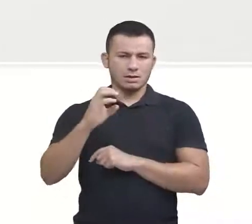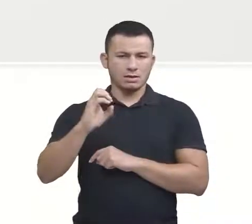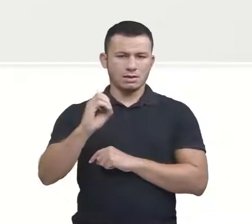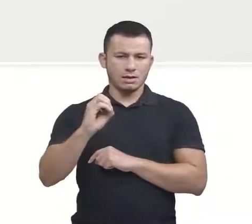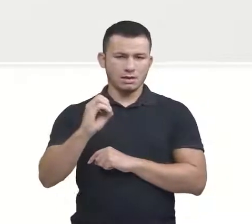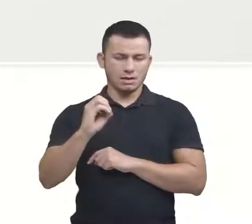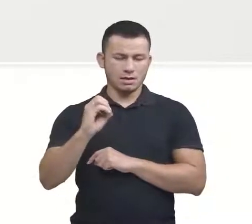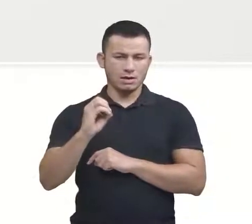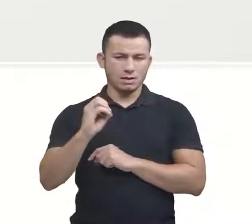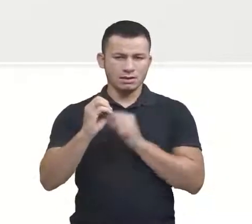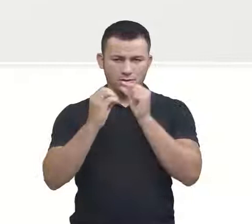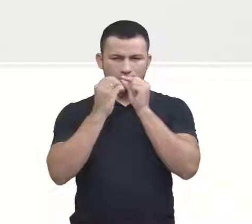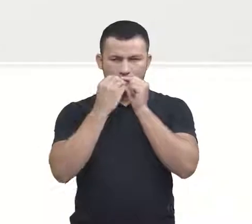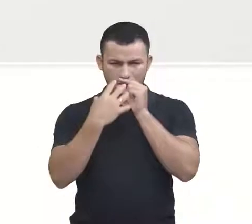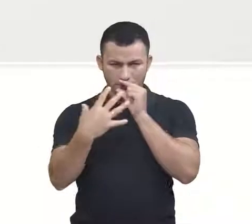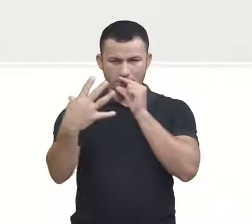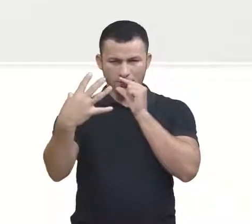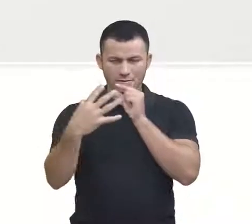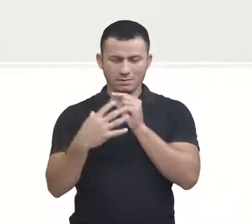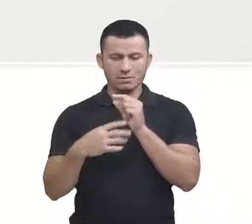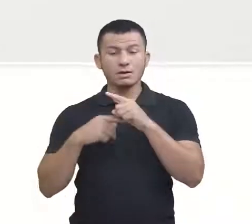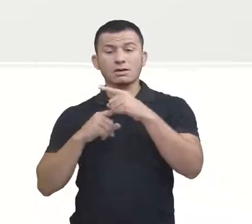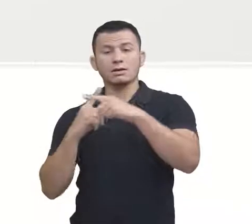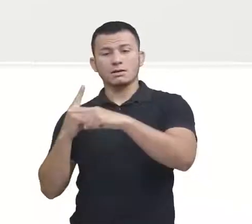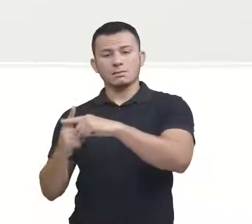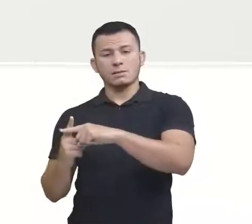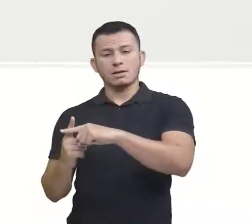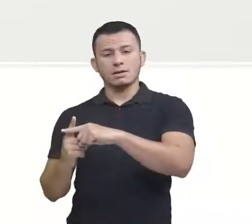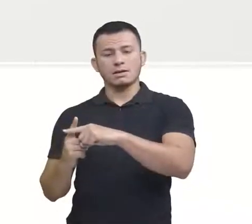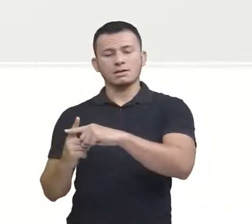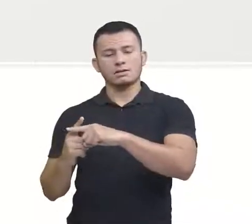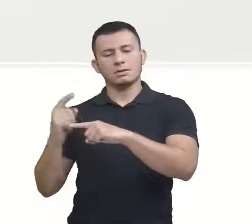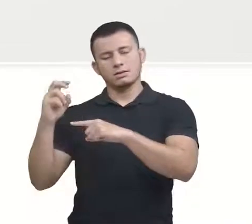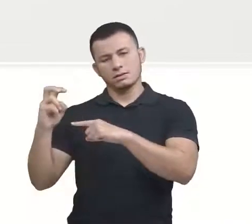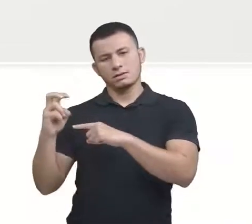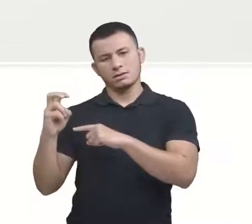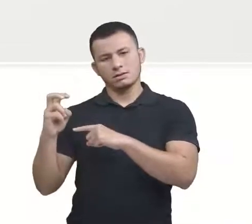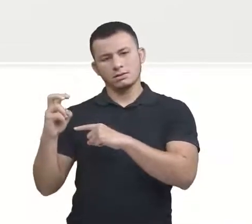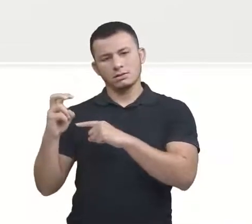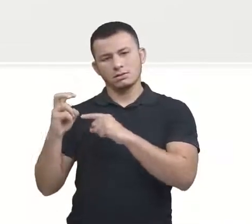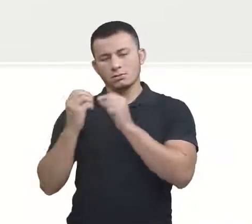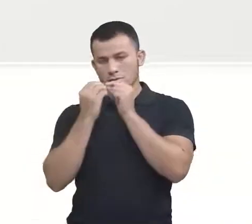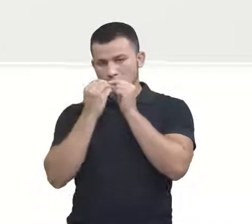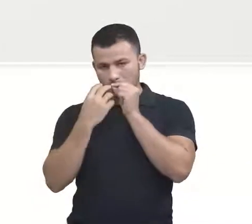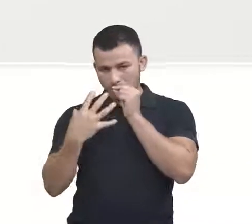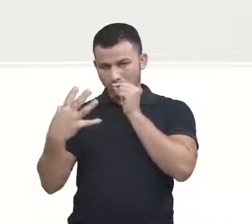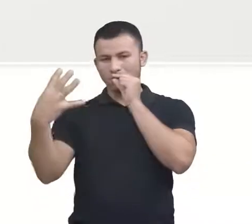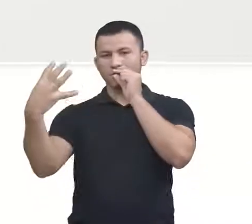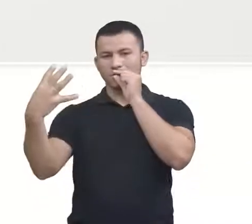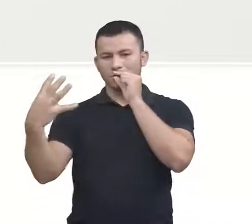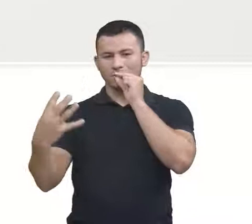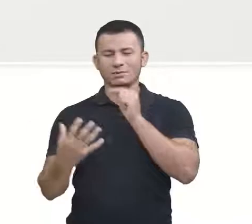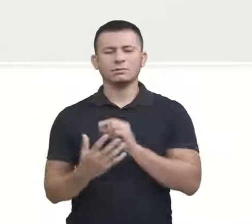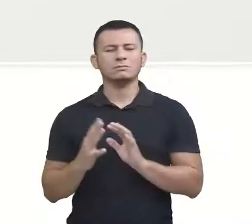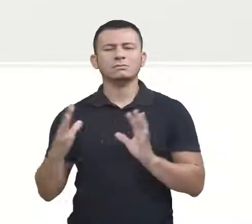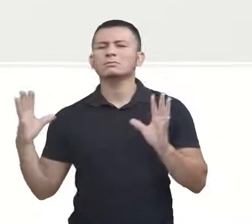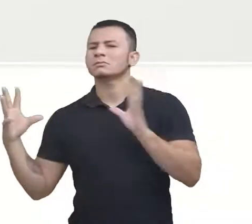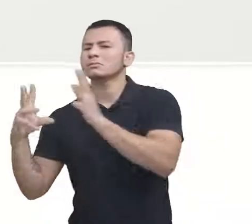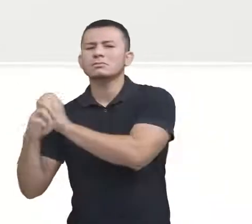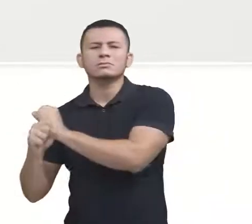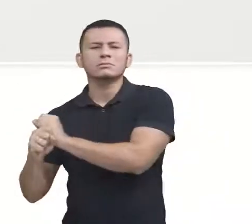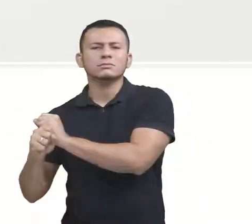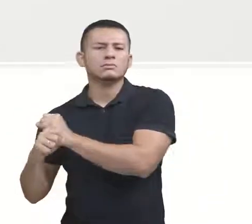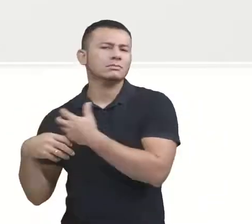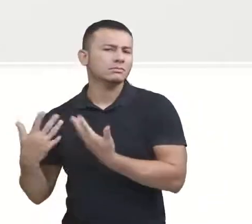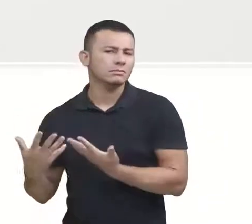balões mas 5 balões Quantos balões eu